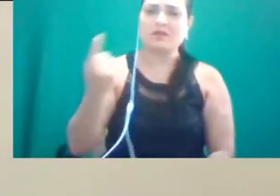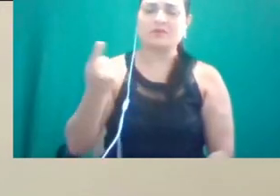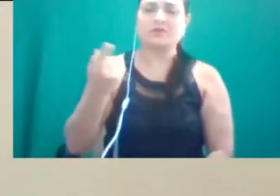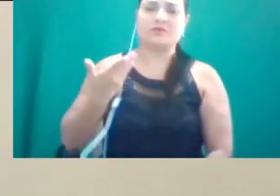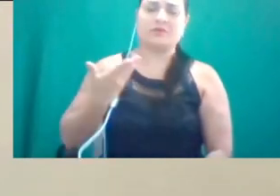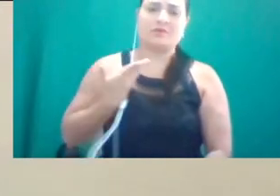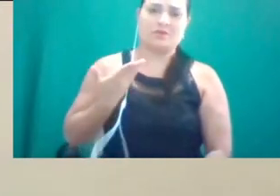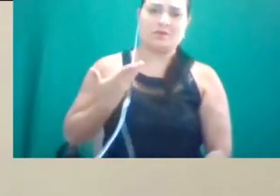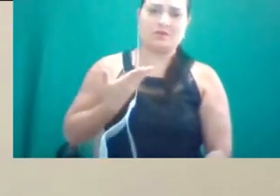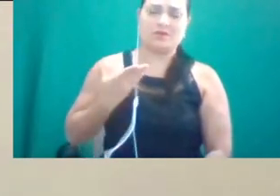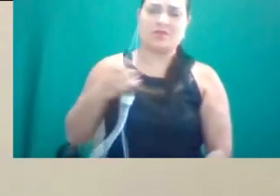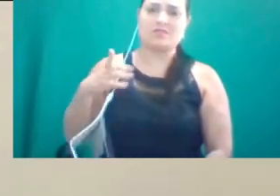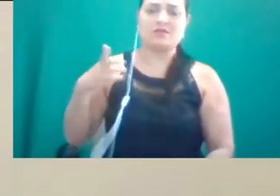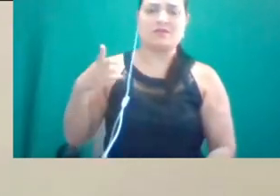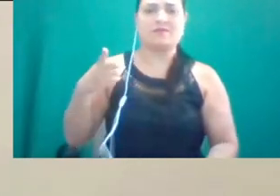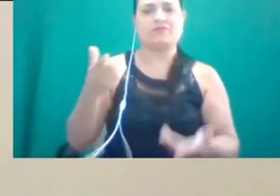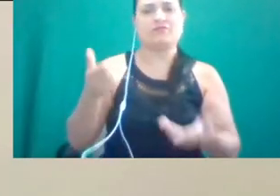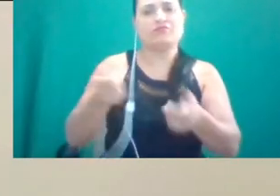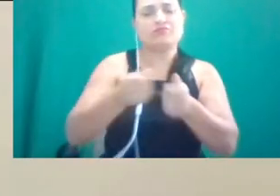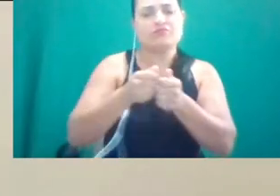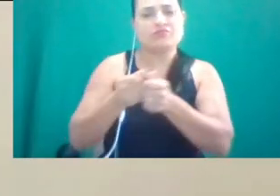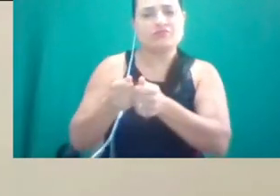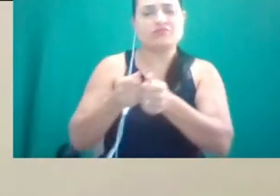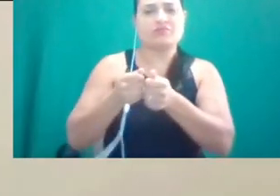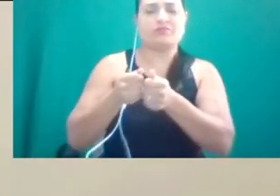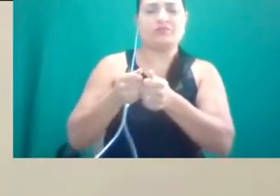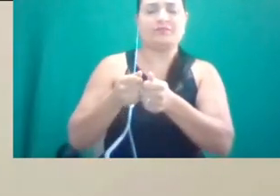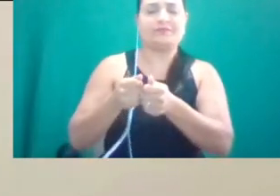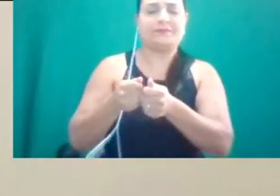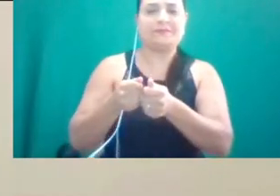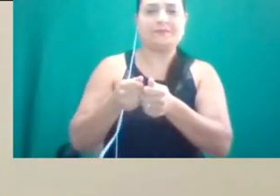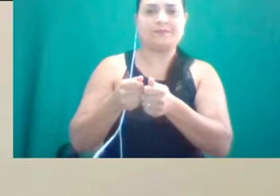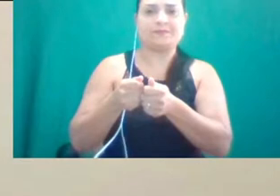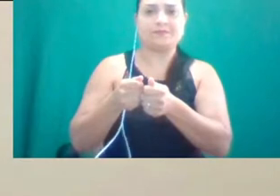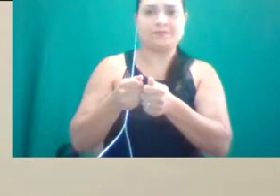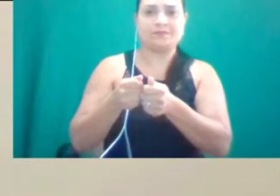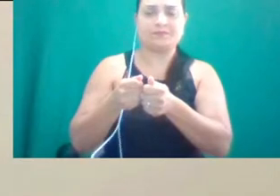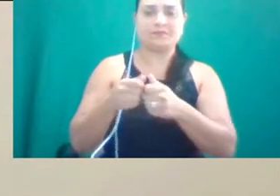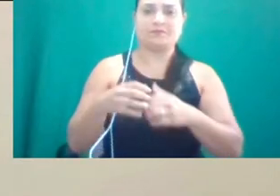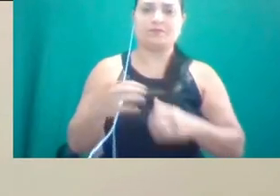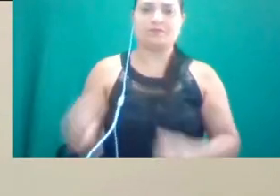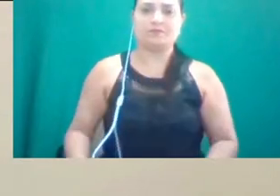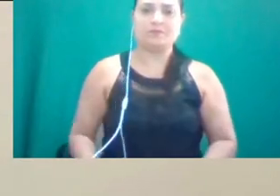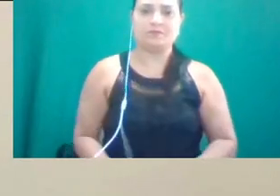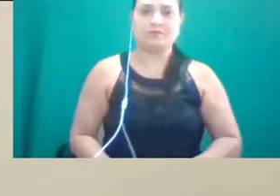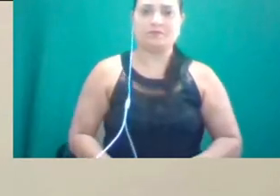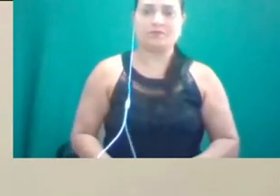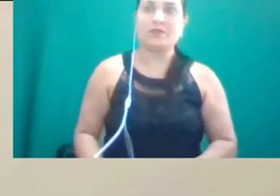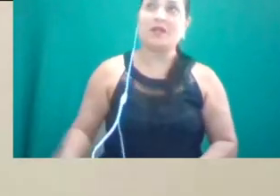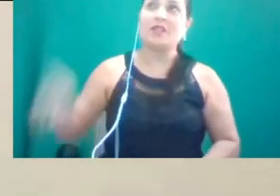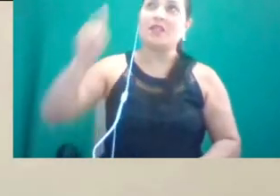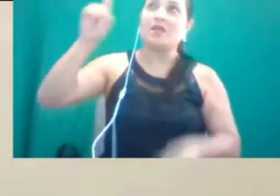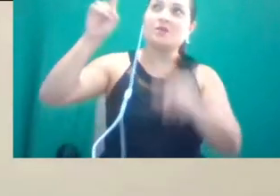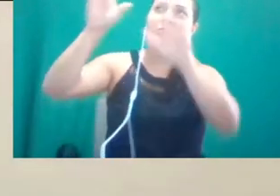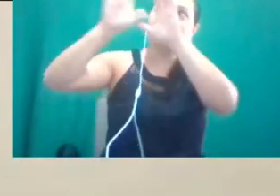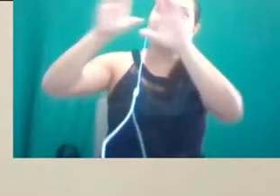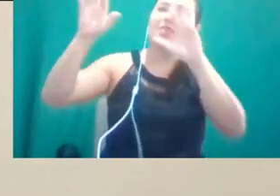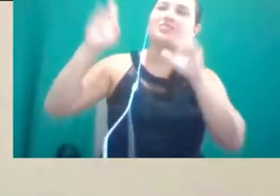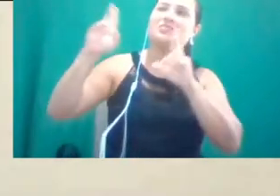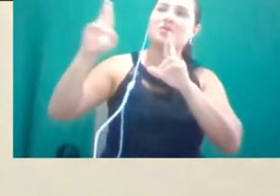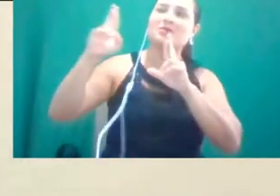era um, mas na verdade era outro. Mas essa experiência no dia a dia nos fez crescer e nos